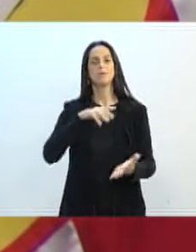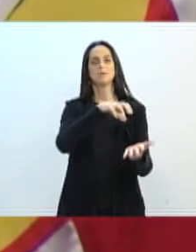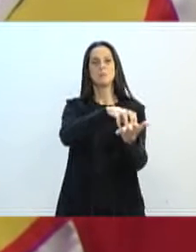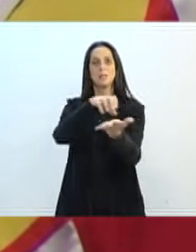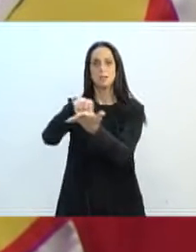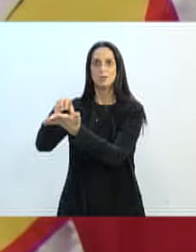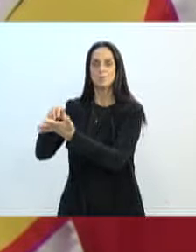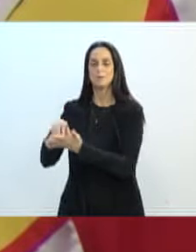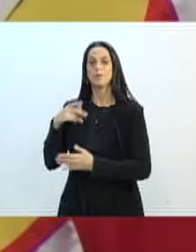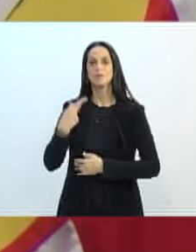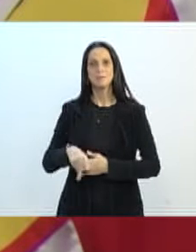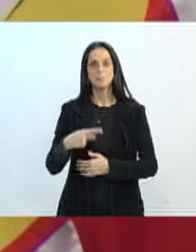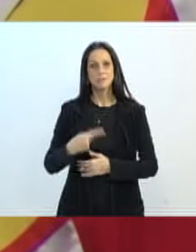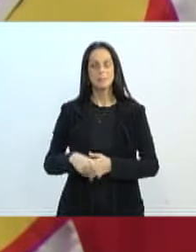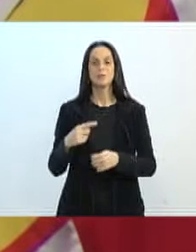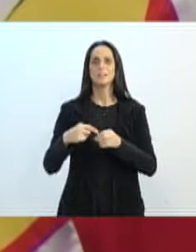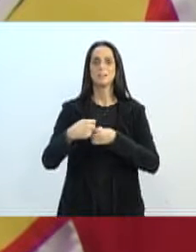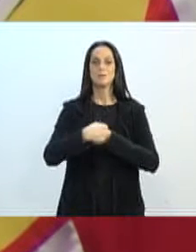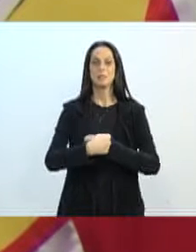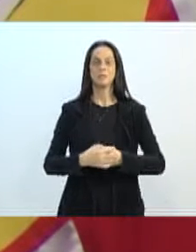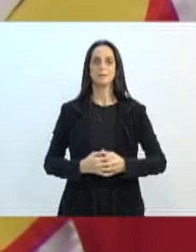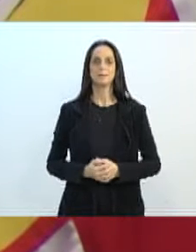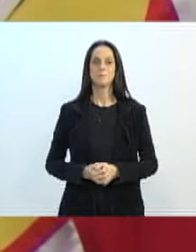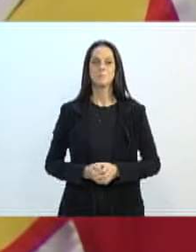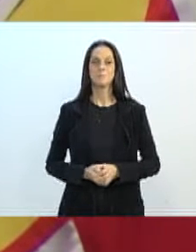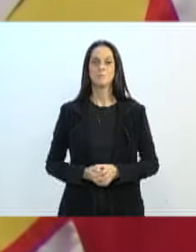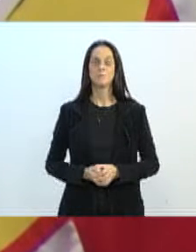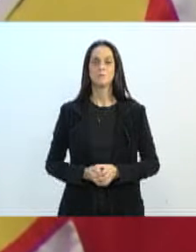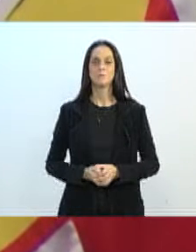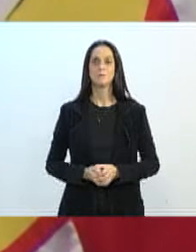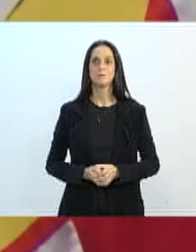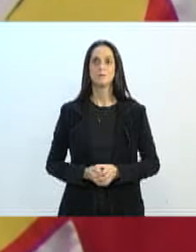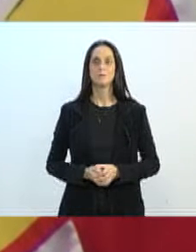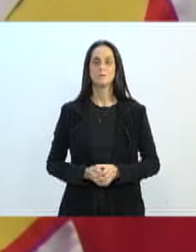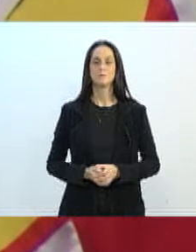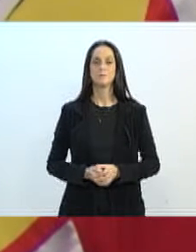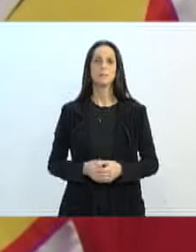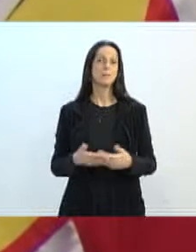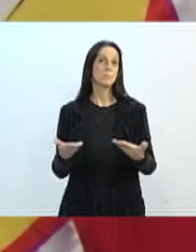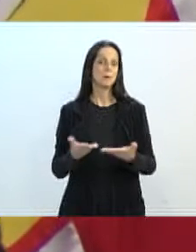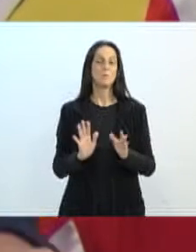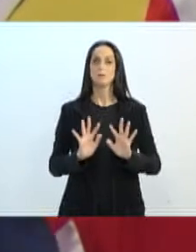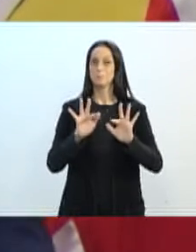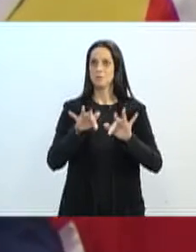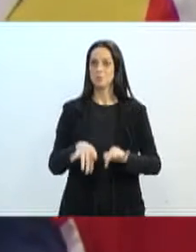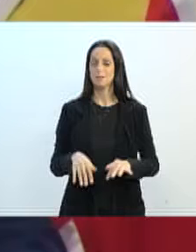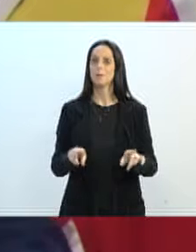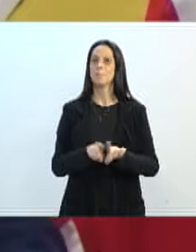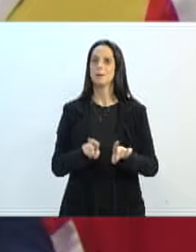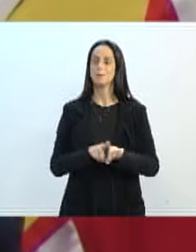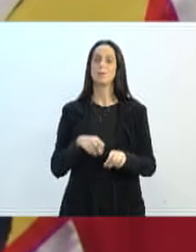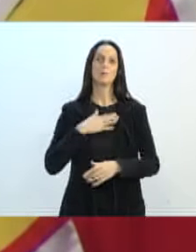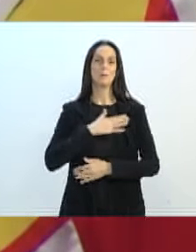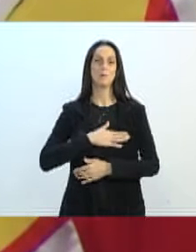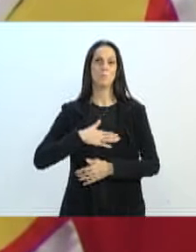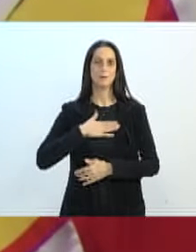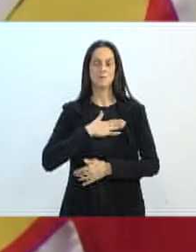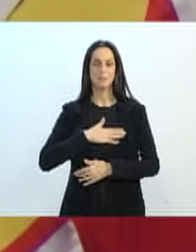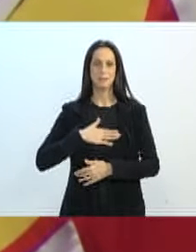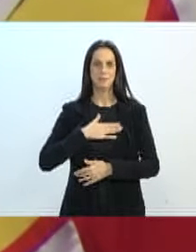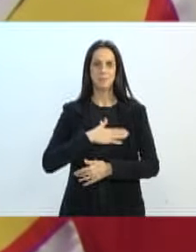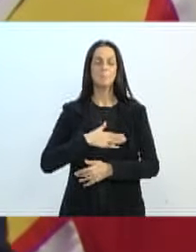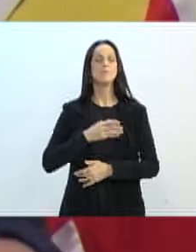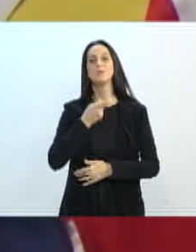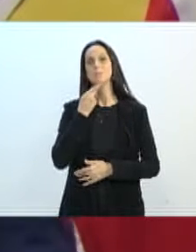da nossa cidade. E para finalizar, eu gostaria